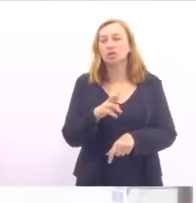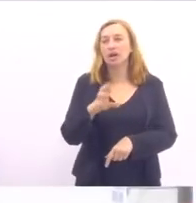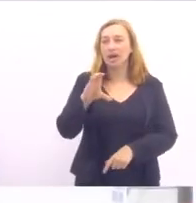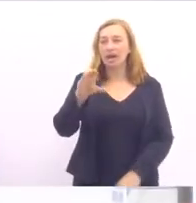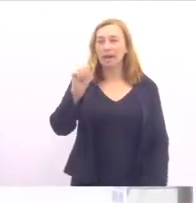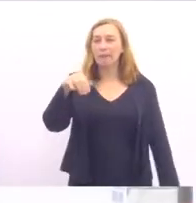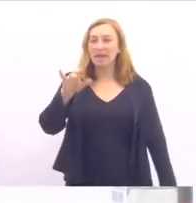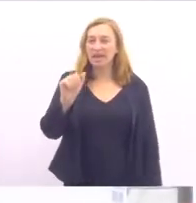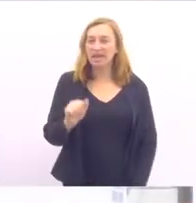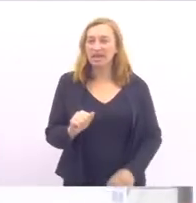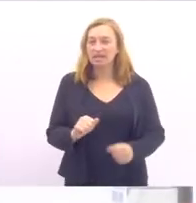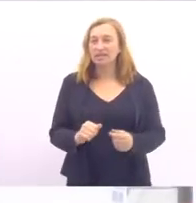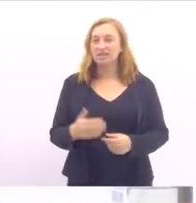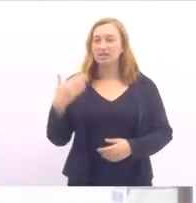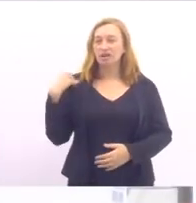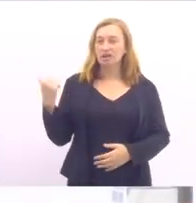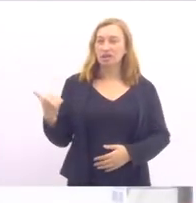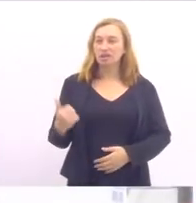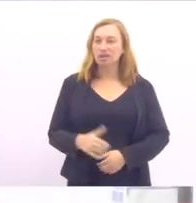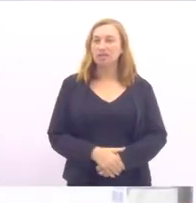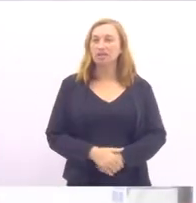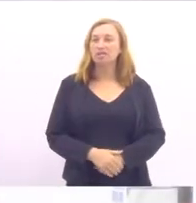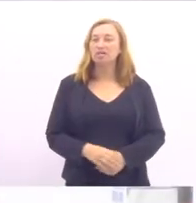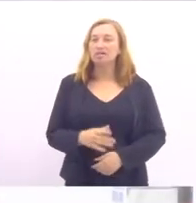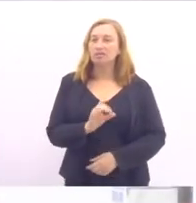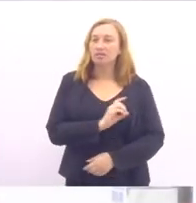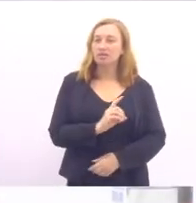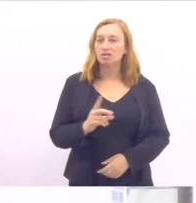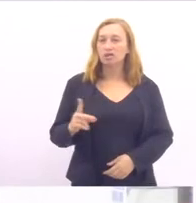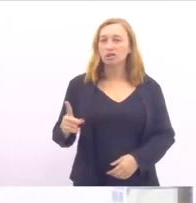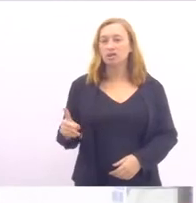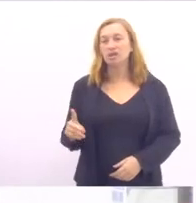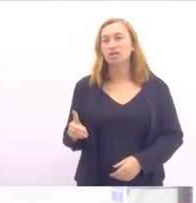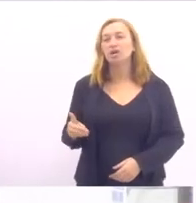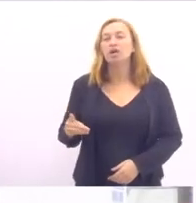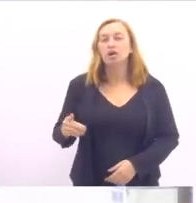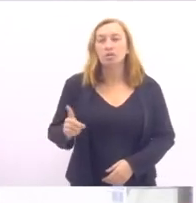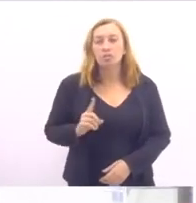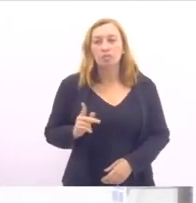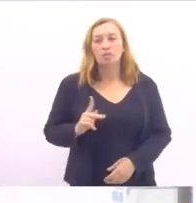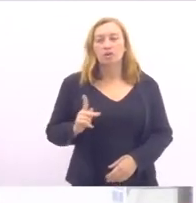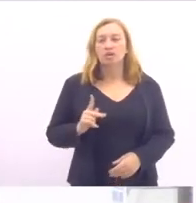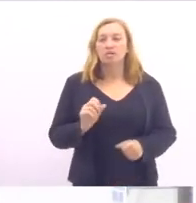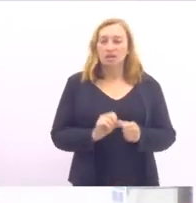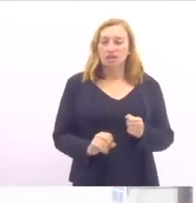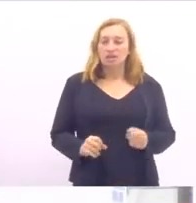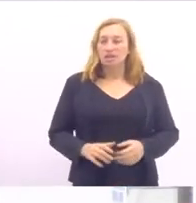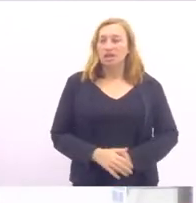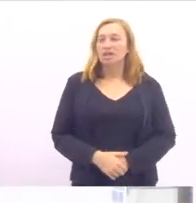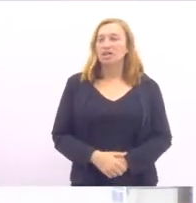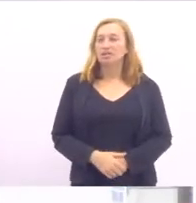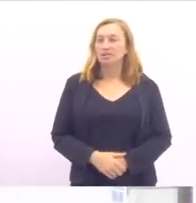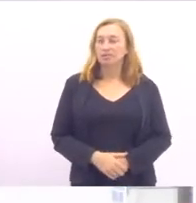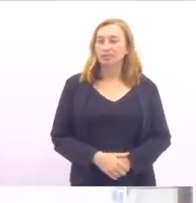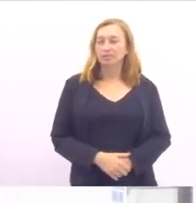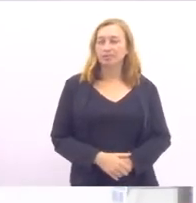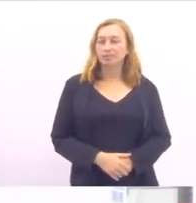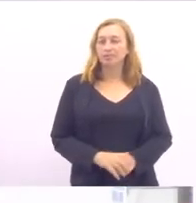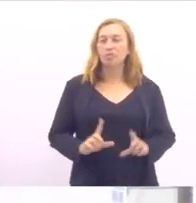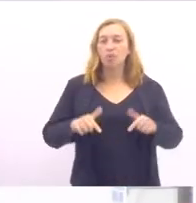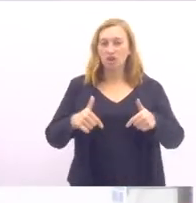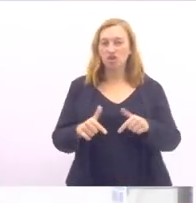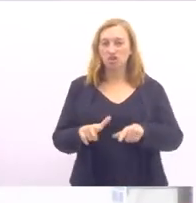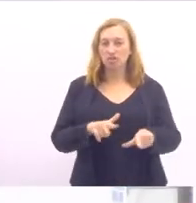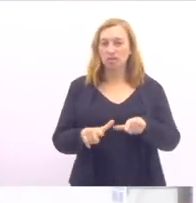Inácio, aqui do nosso lado. O que a Defensoria Pública tem feito, qual tem sido a sua linha de